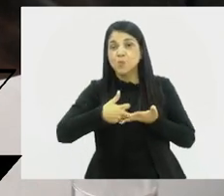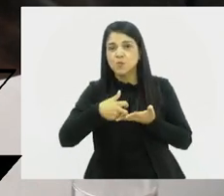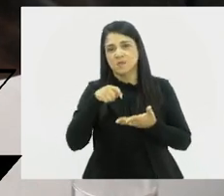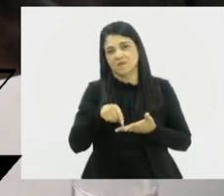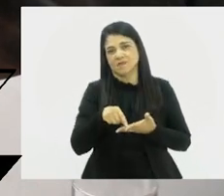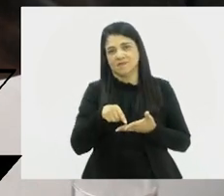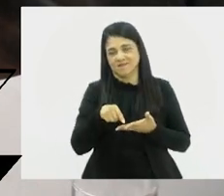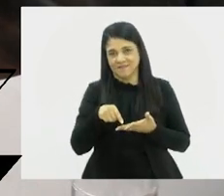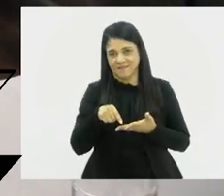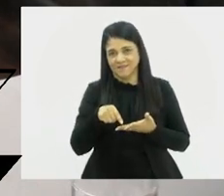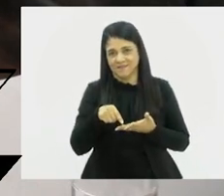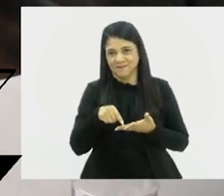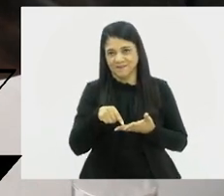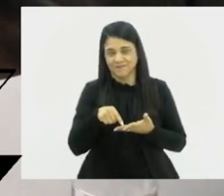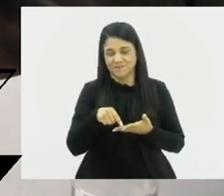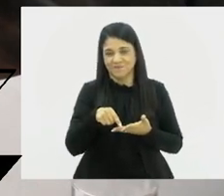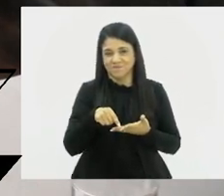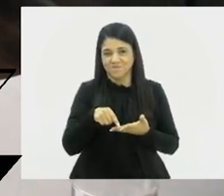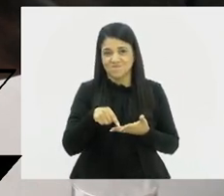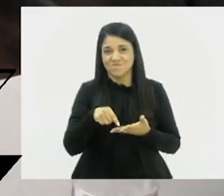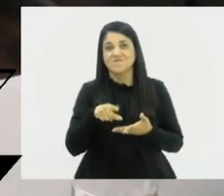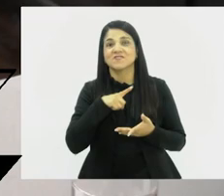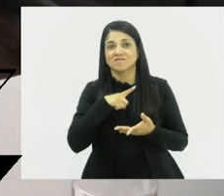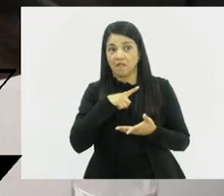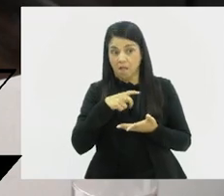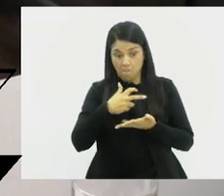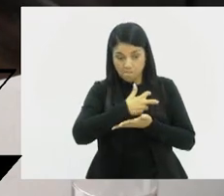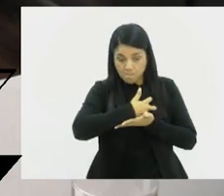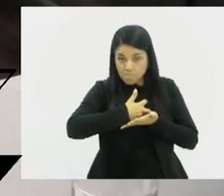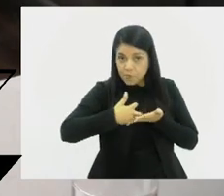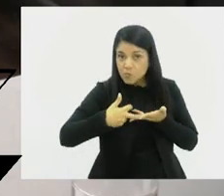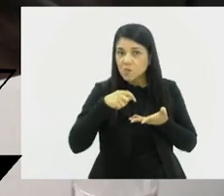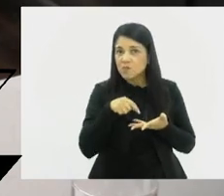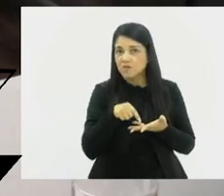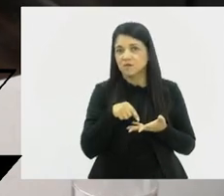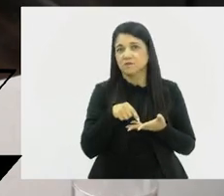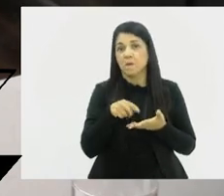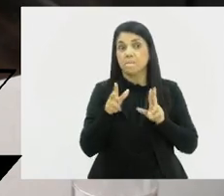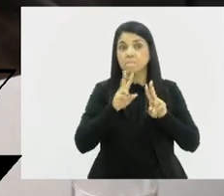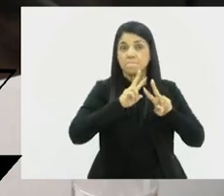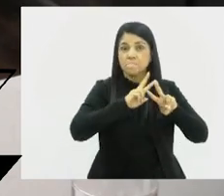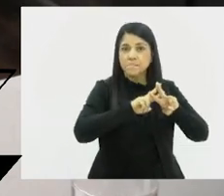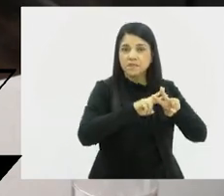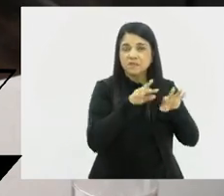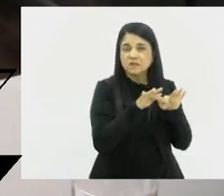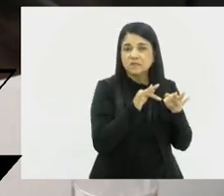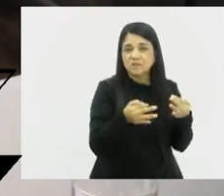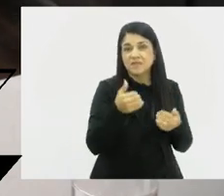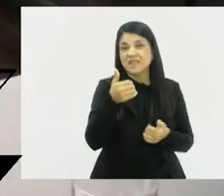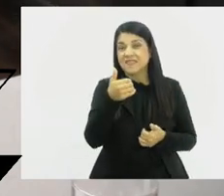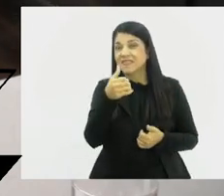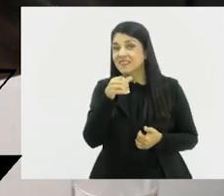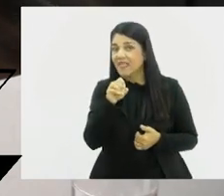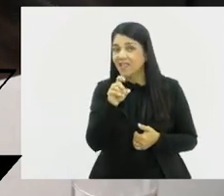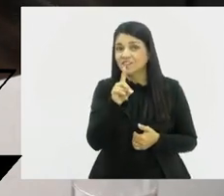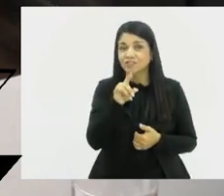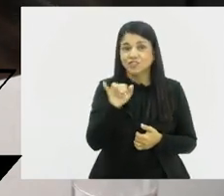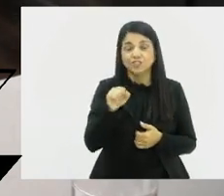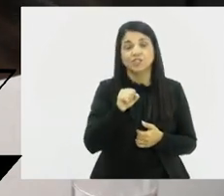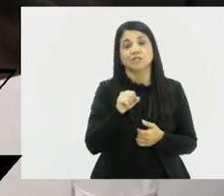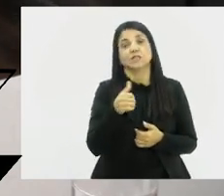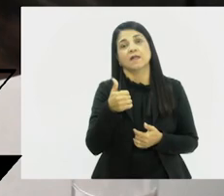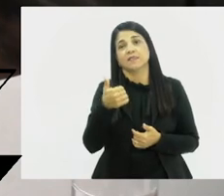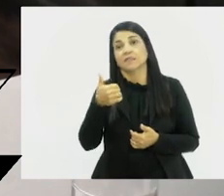Penais, onde, risível, nós temos uma punição de prisão simples de 10 dias a 2 meses ou multa de 100